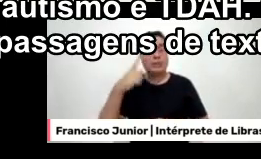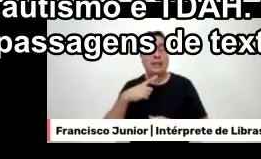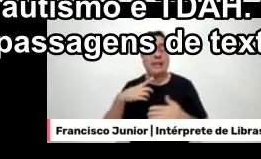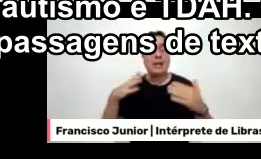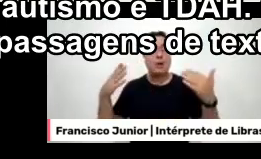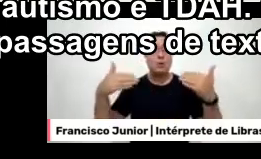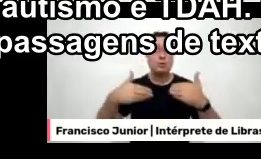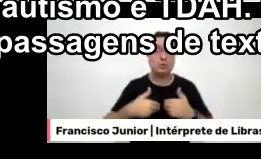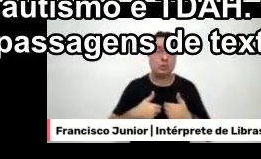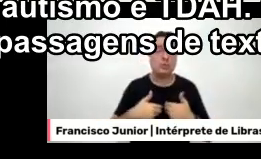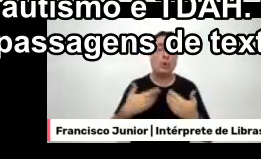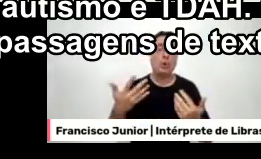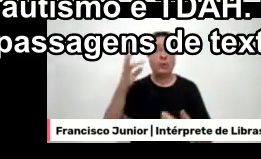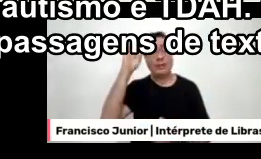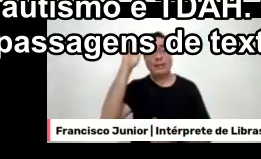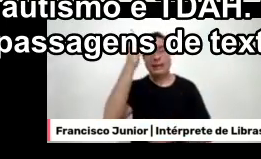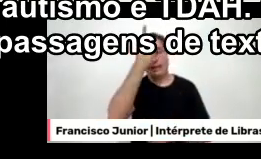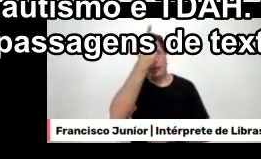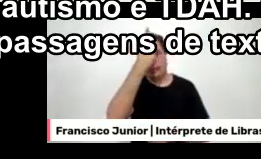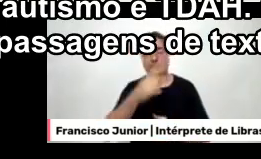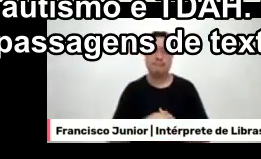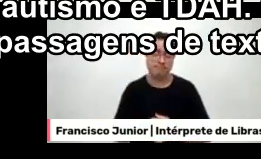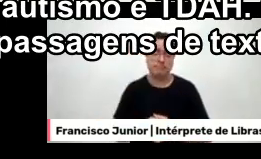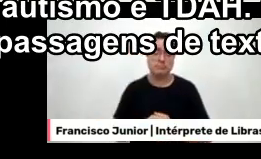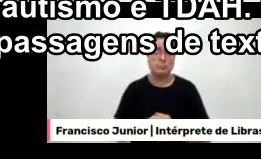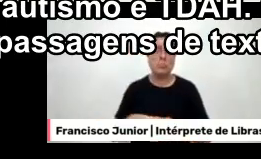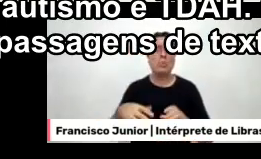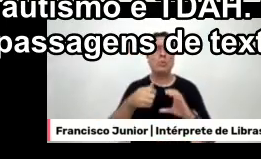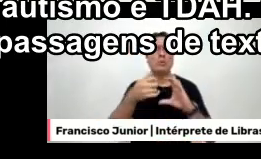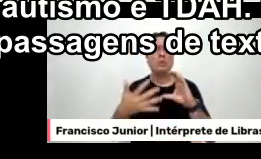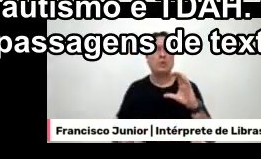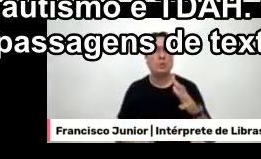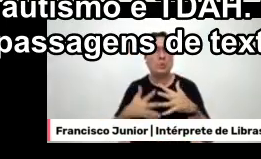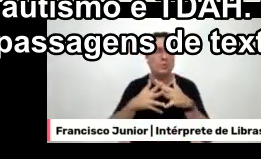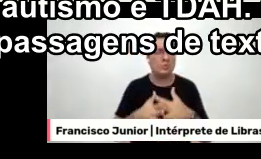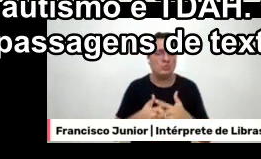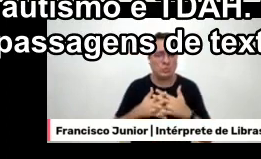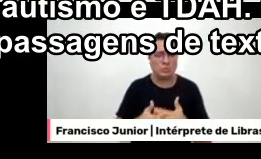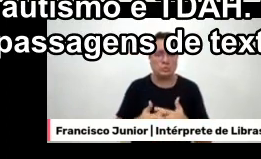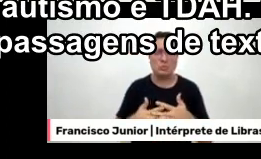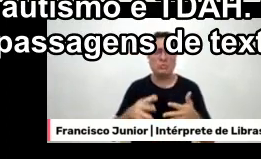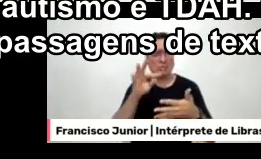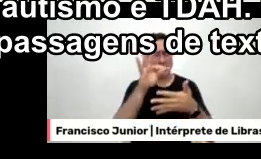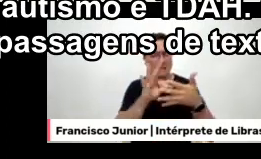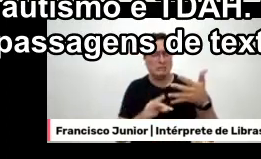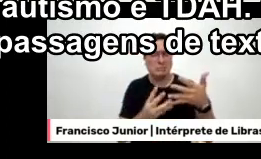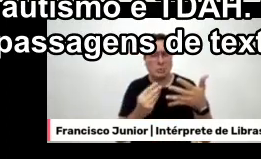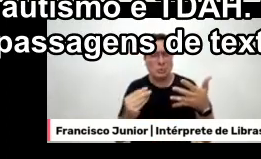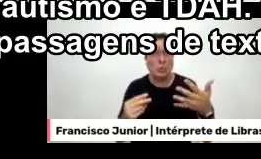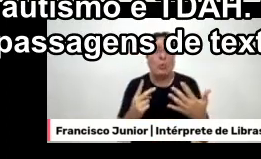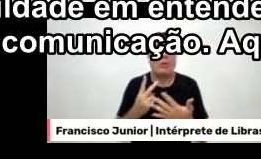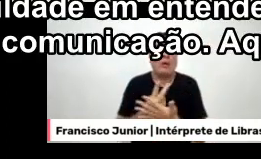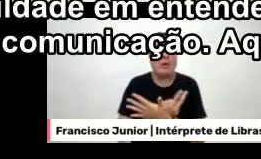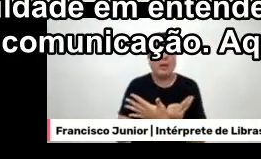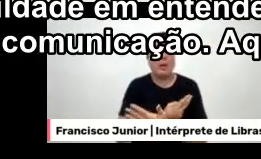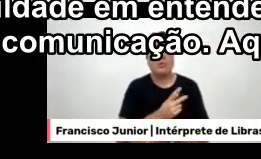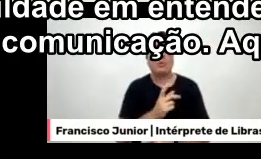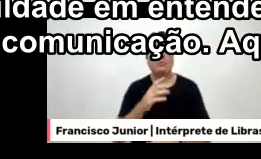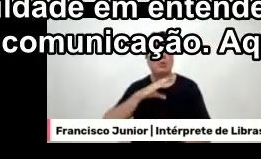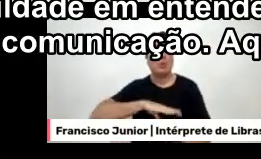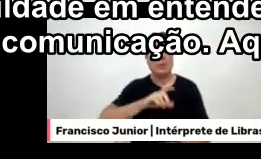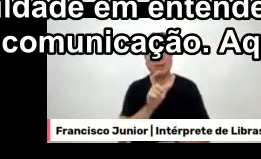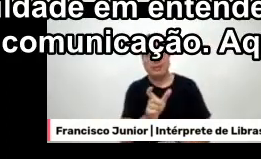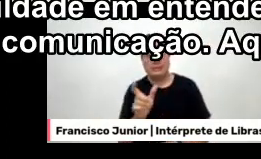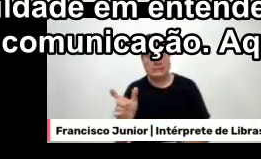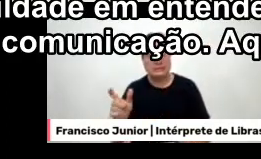autismo e TDAH. Conteúdo confuso, com longas passagens de texto e com erros ortográficos, dificuldade